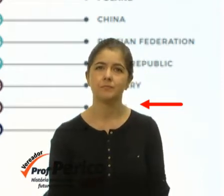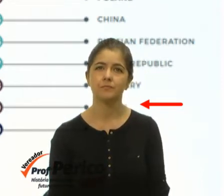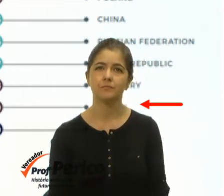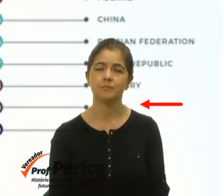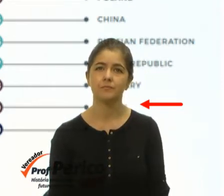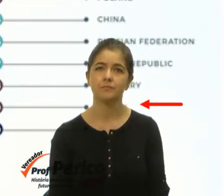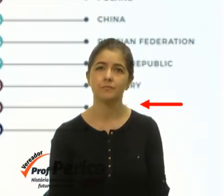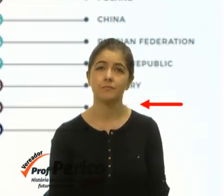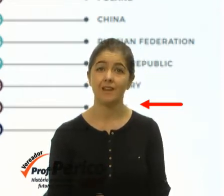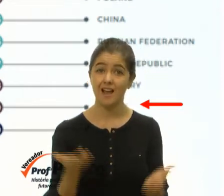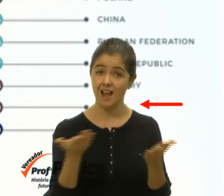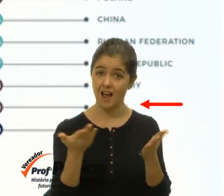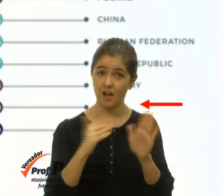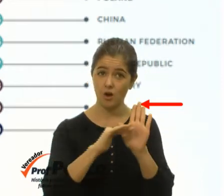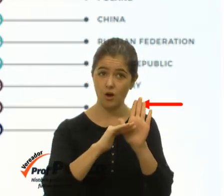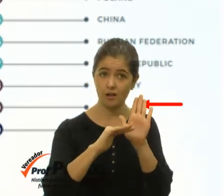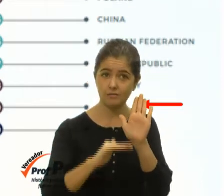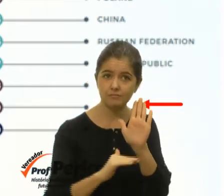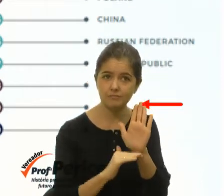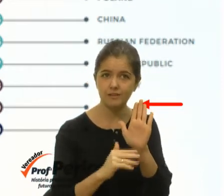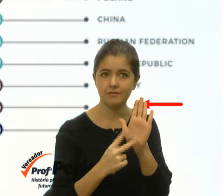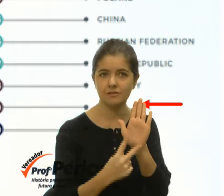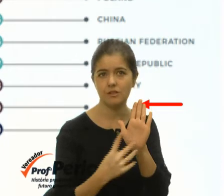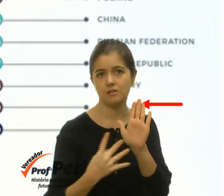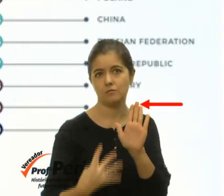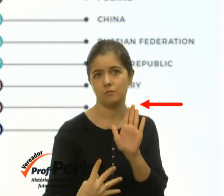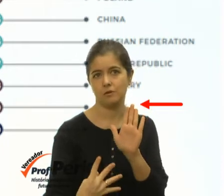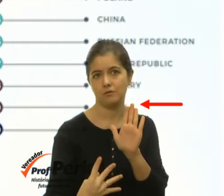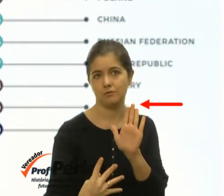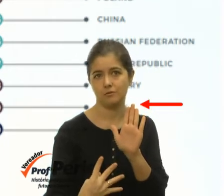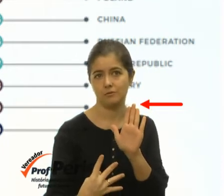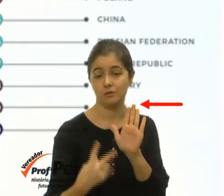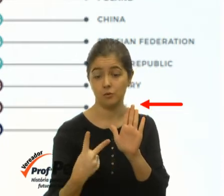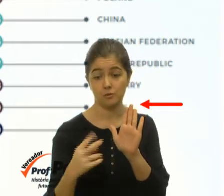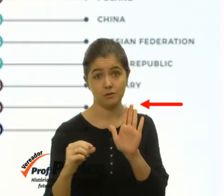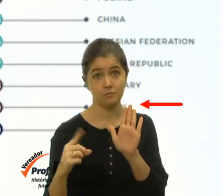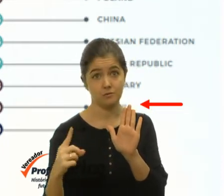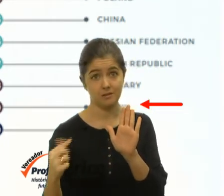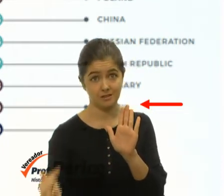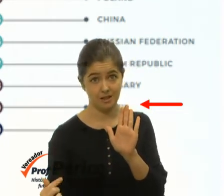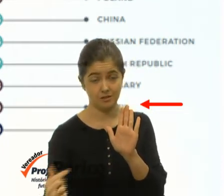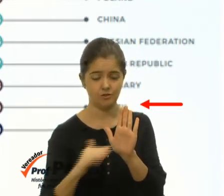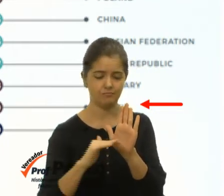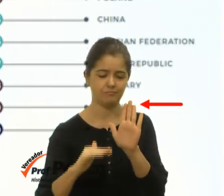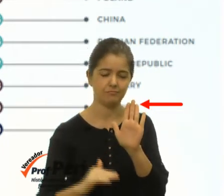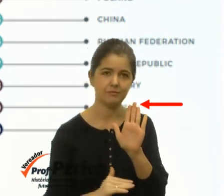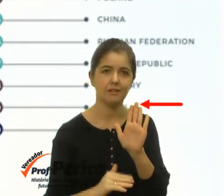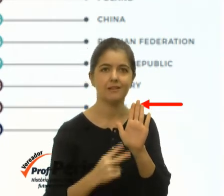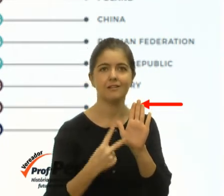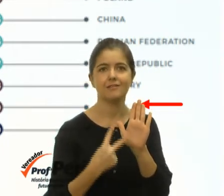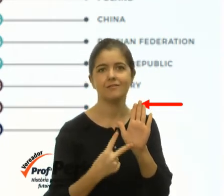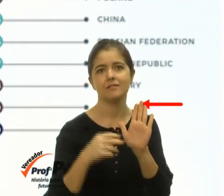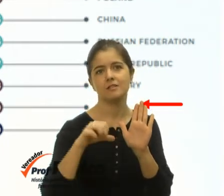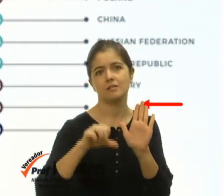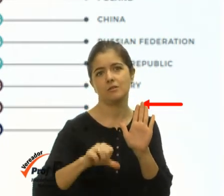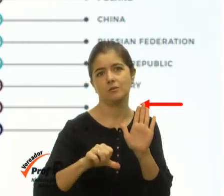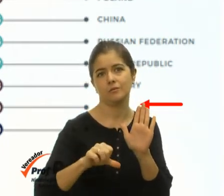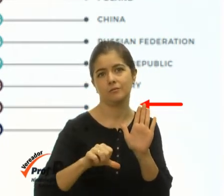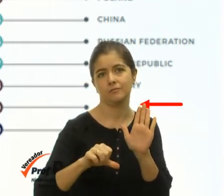Nós caímos para o 24º lugar. Em 2017, caímos para o 29º